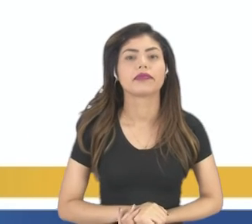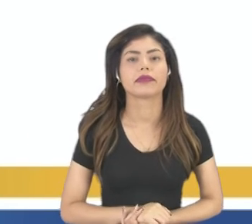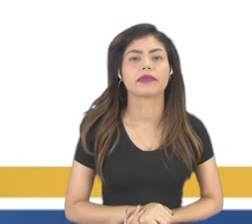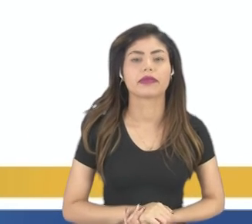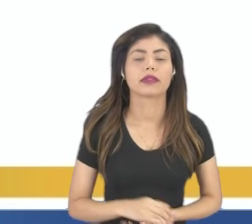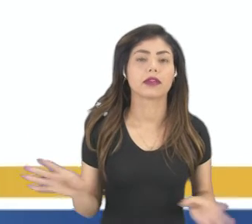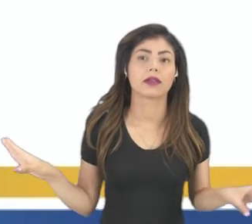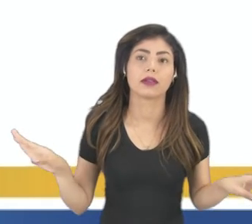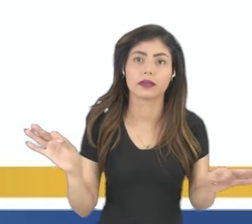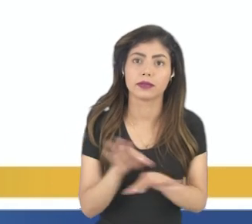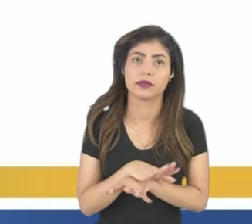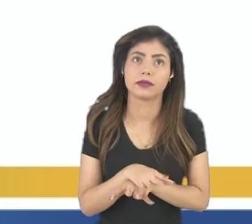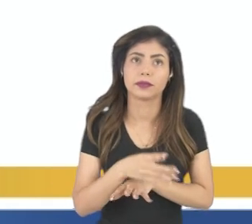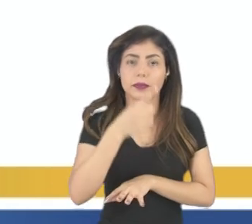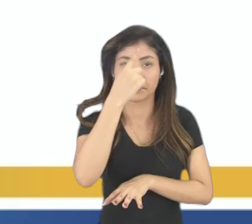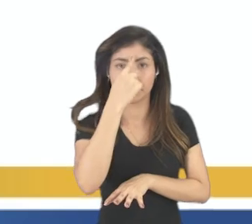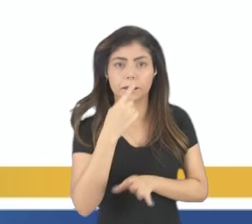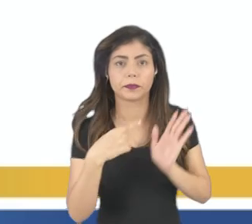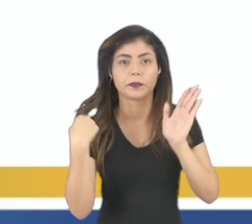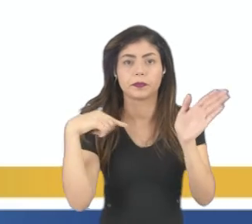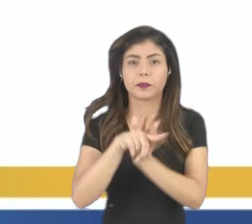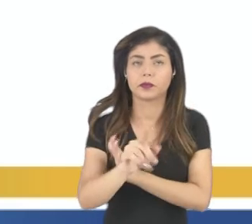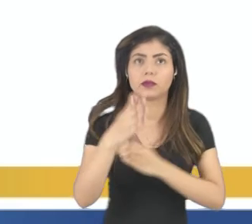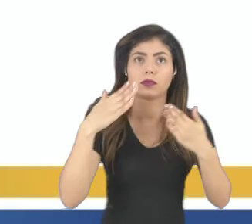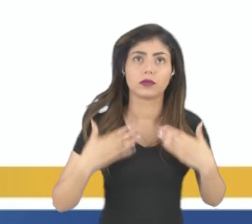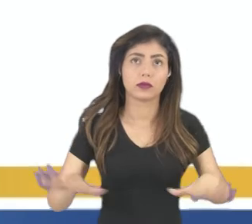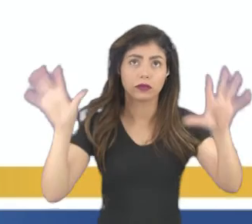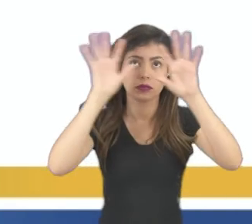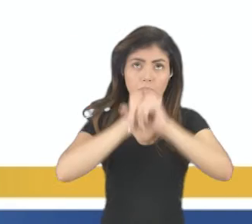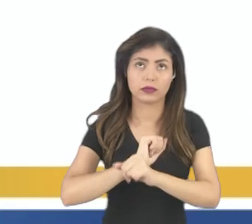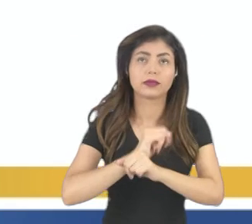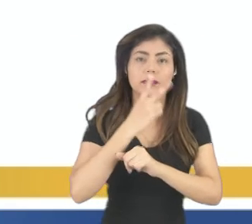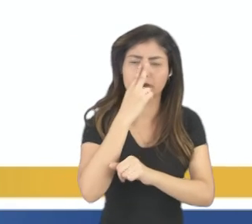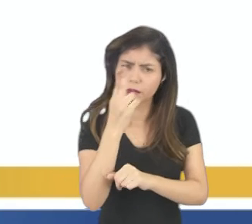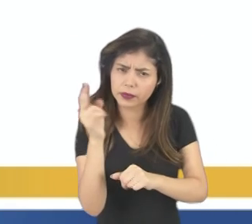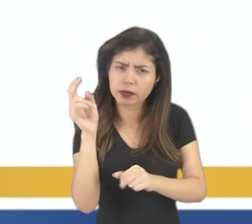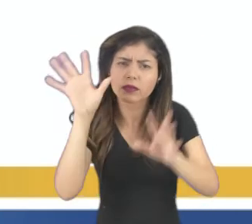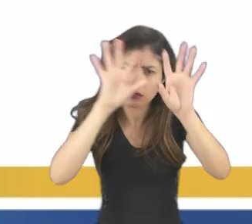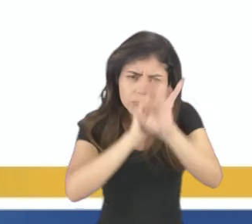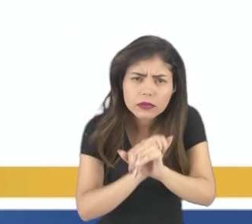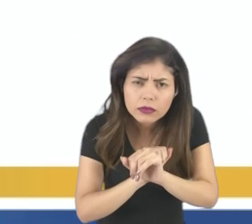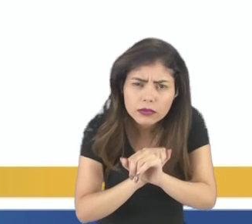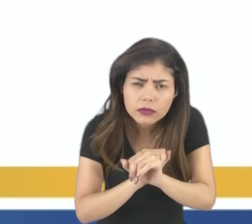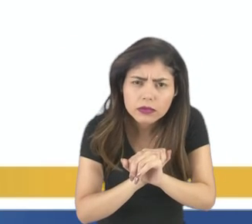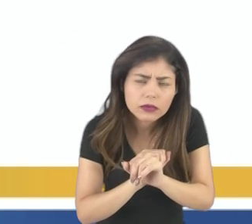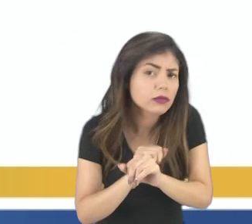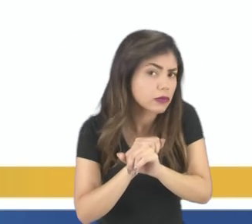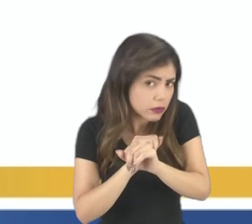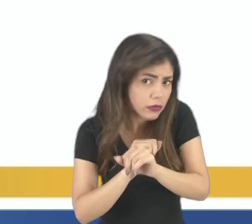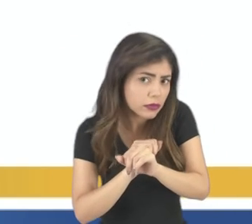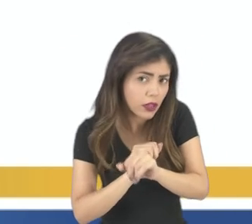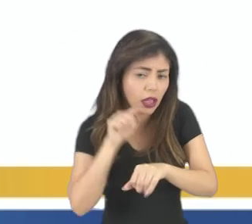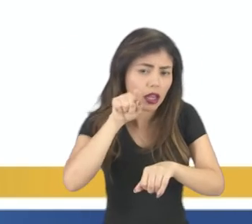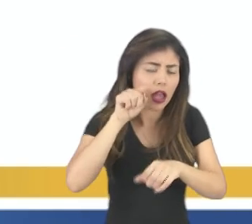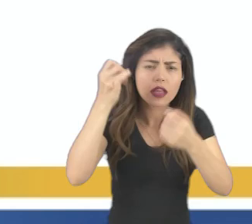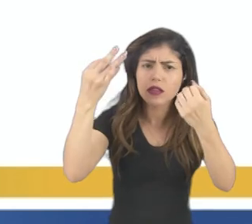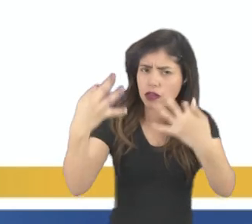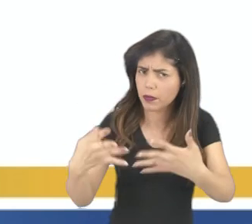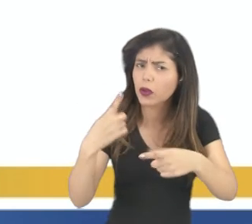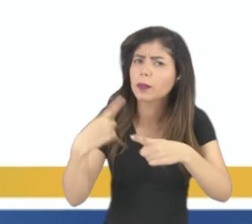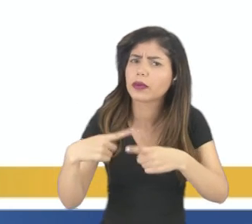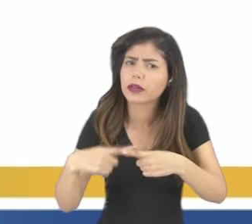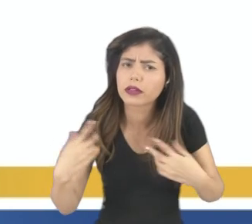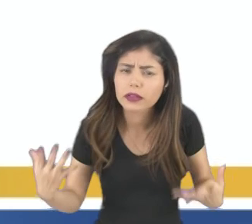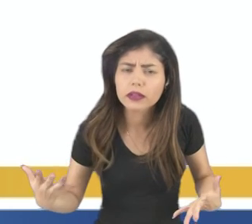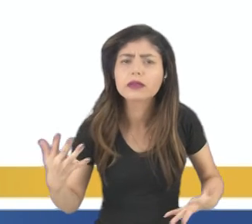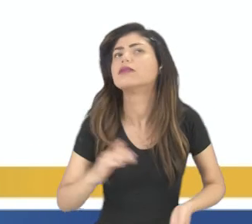aí para fecharmos eu trouxe uma segunda quer seu cliente o corpo negro sempre aparenta ser negro é uma pergunta e ele quer justifique